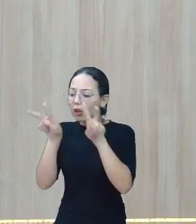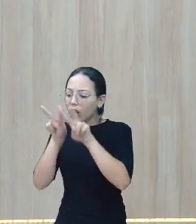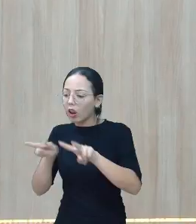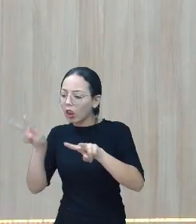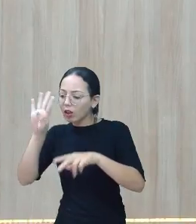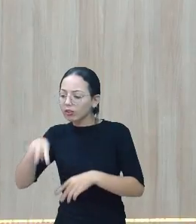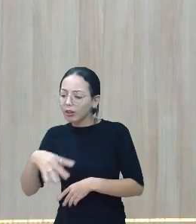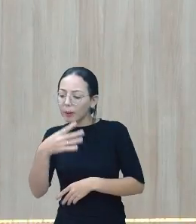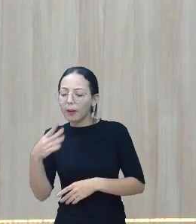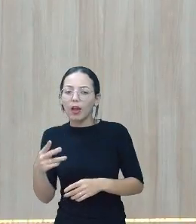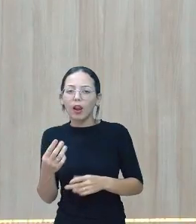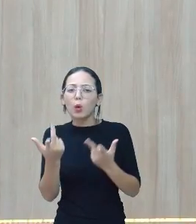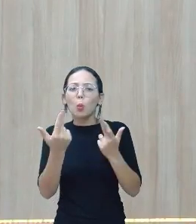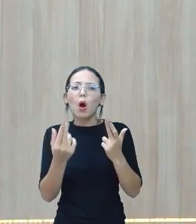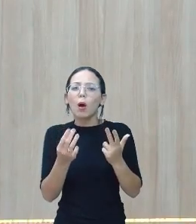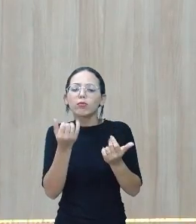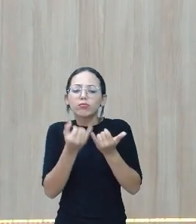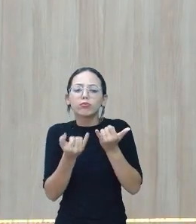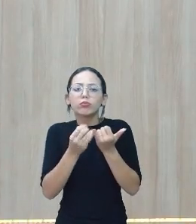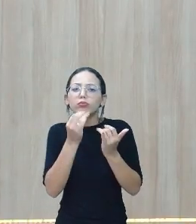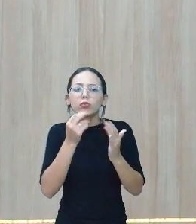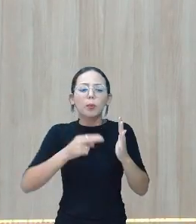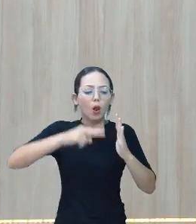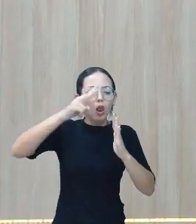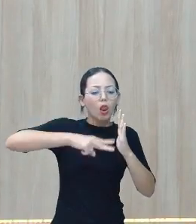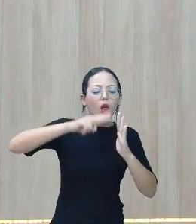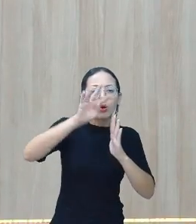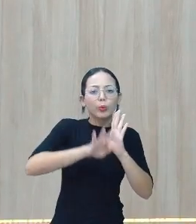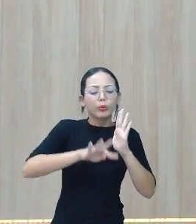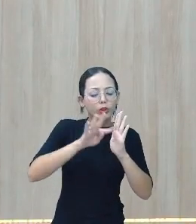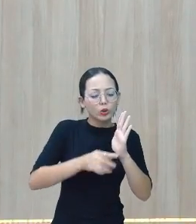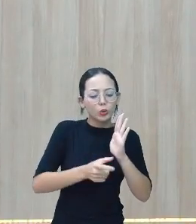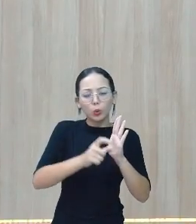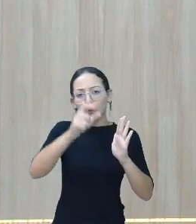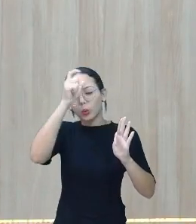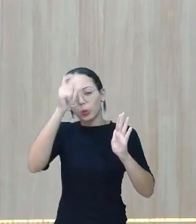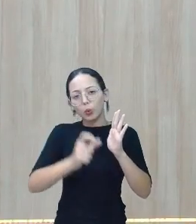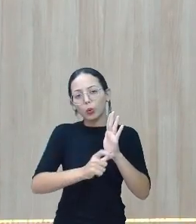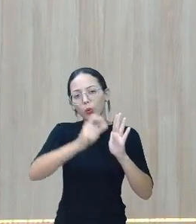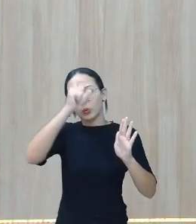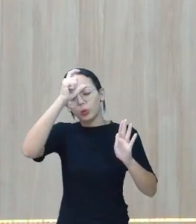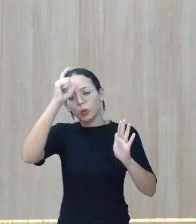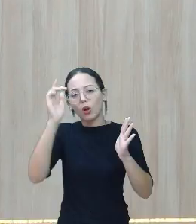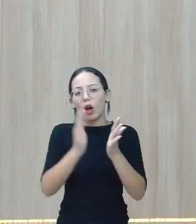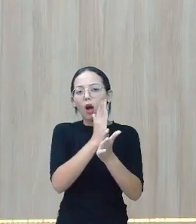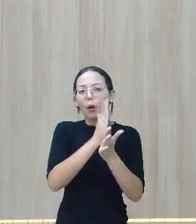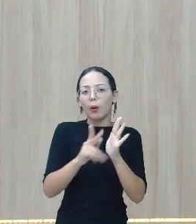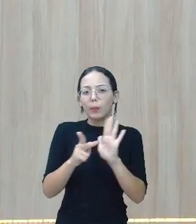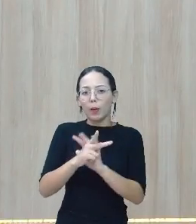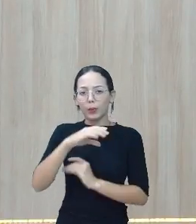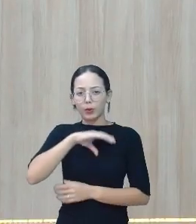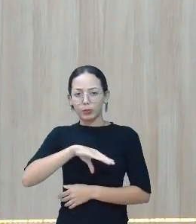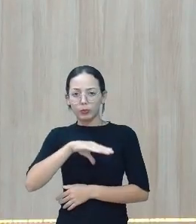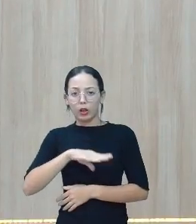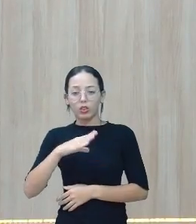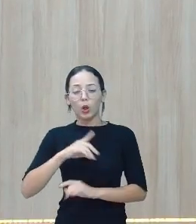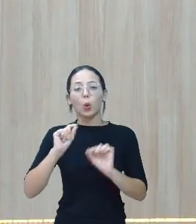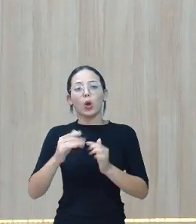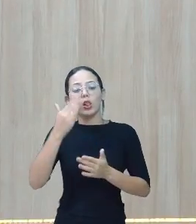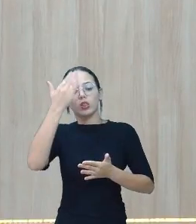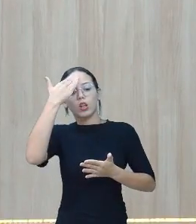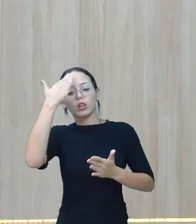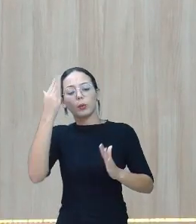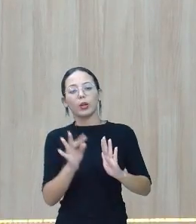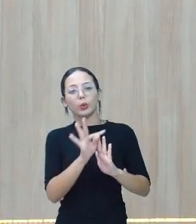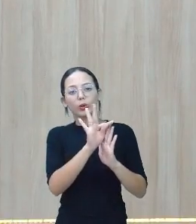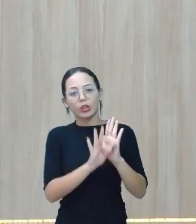você lê o texto e você extrai dali algumas informações, ou seja, às vezes em língua portuguesa tem interpretação do